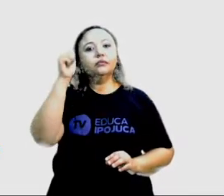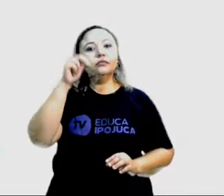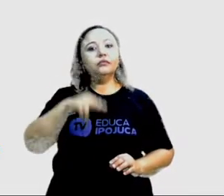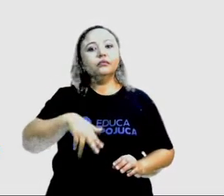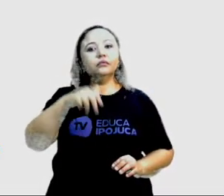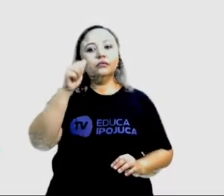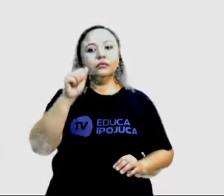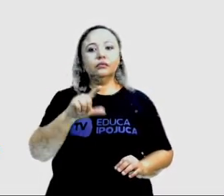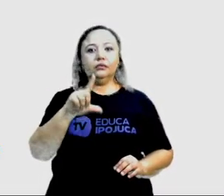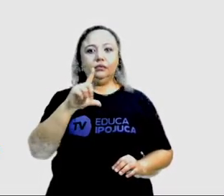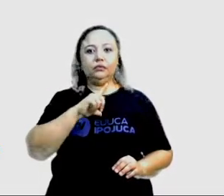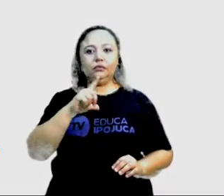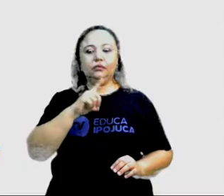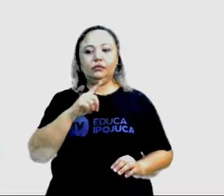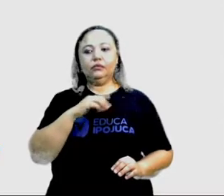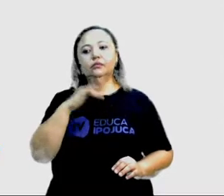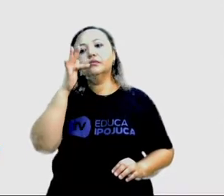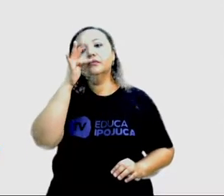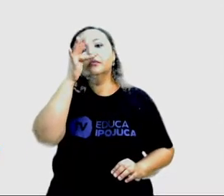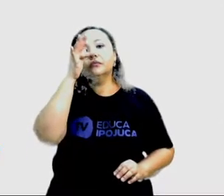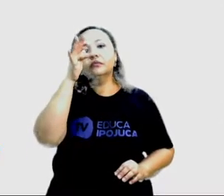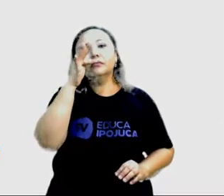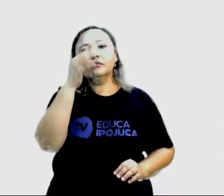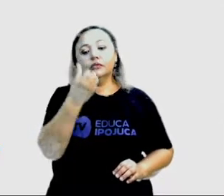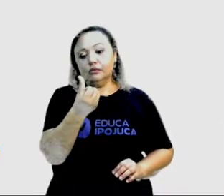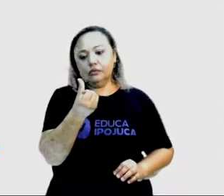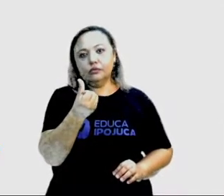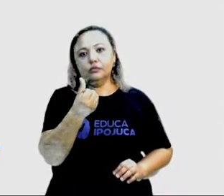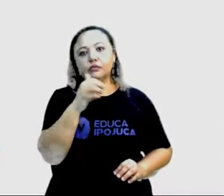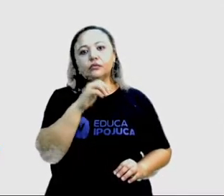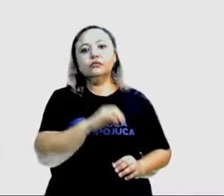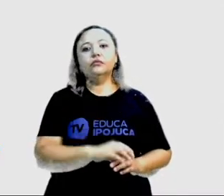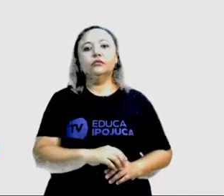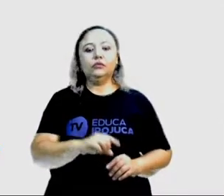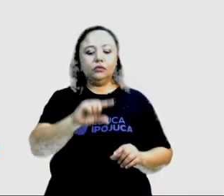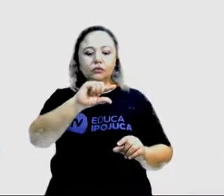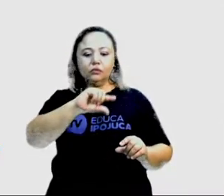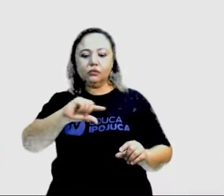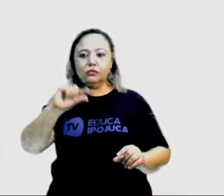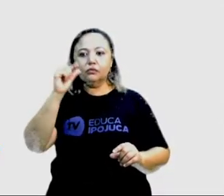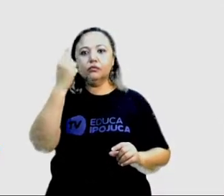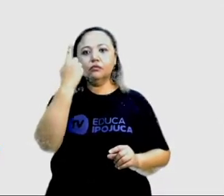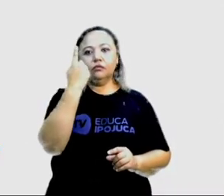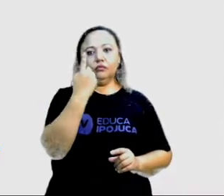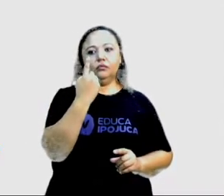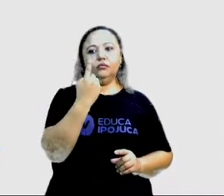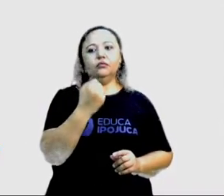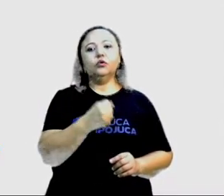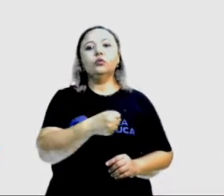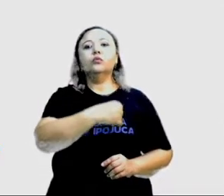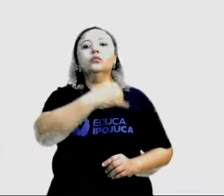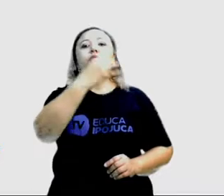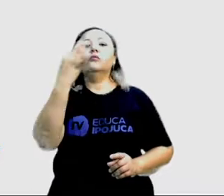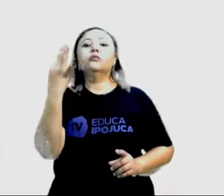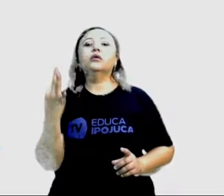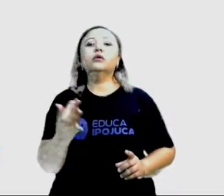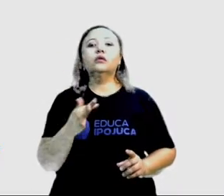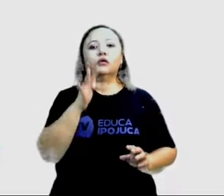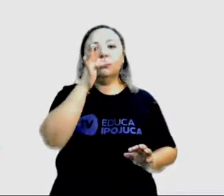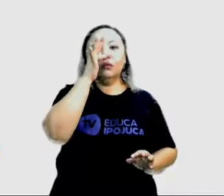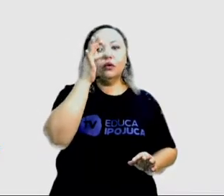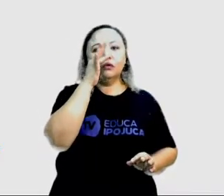tinha 6 flores. E tirou uma flor, quantas